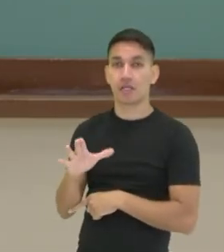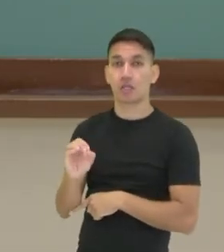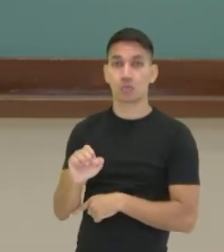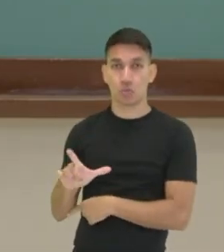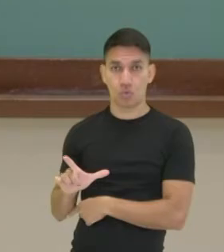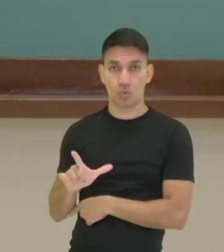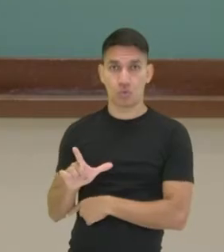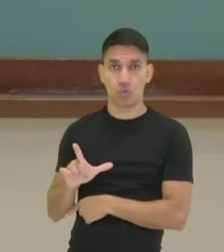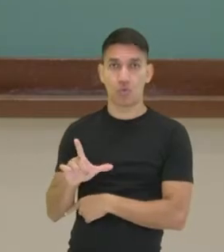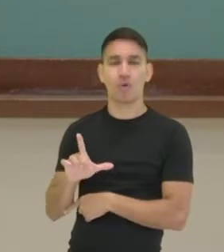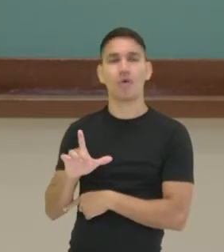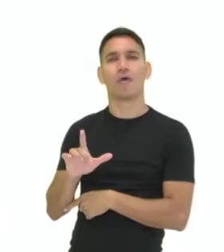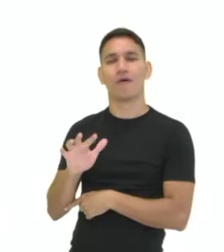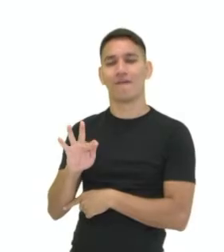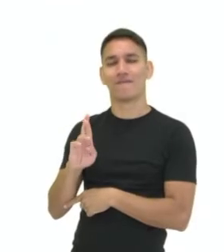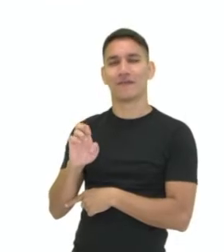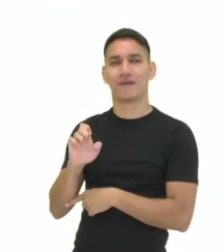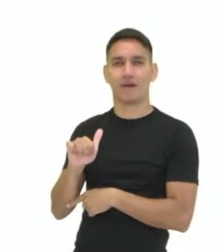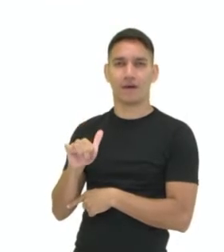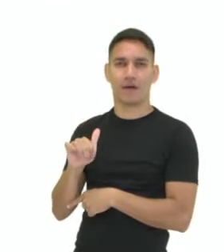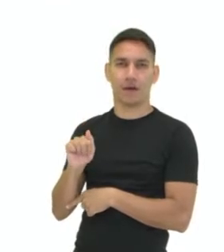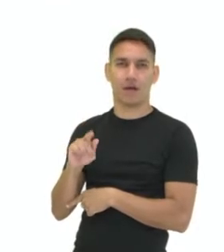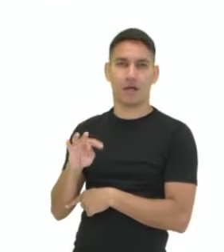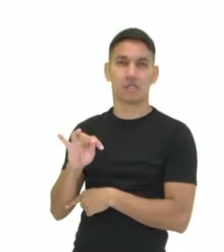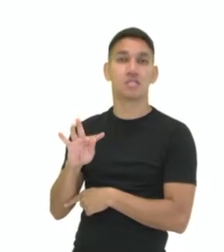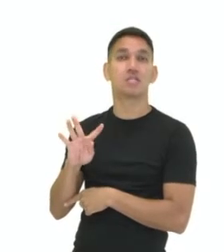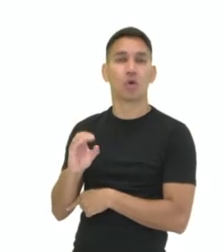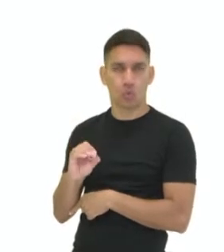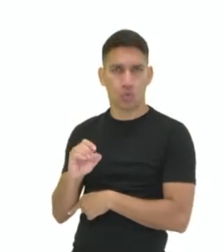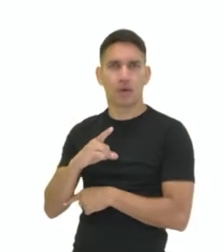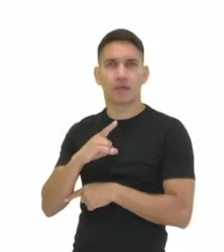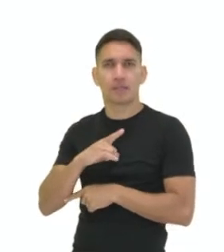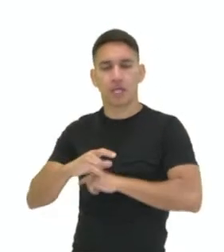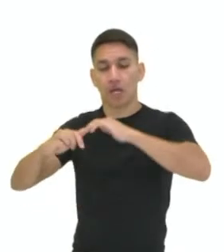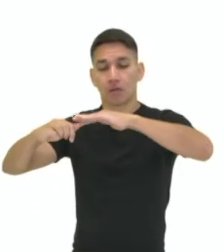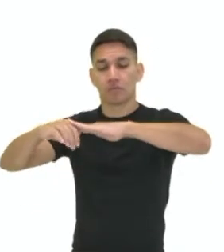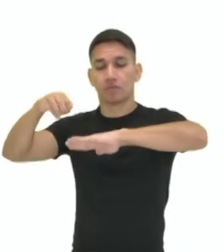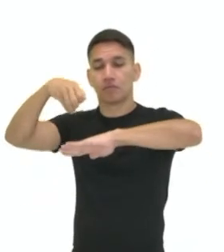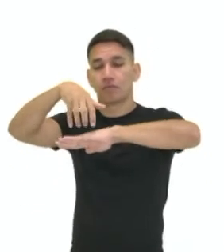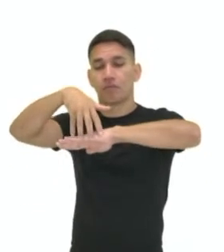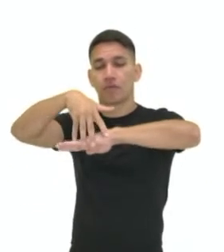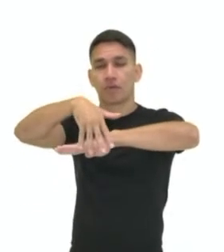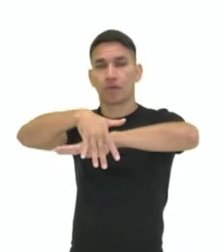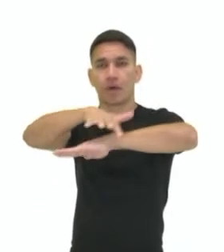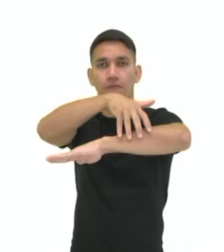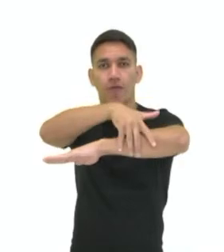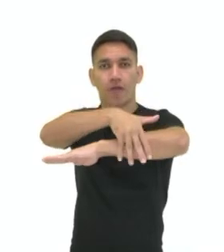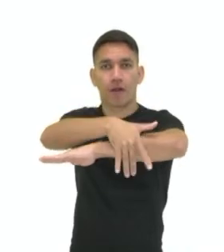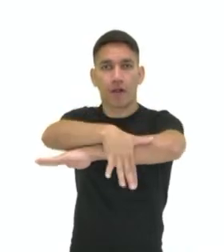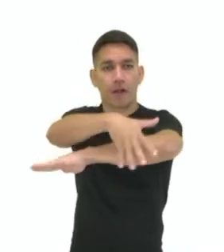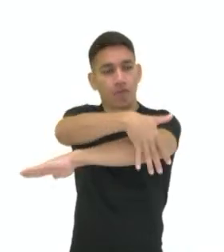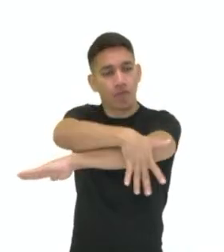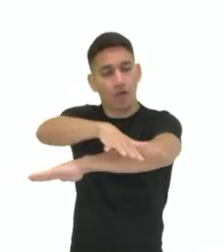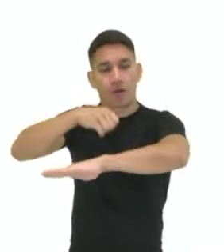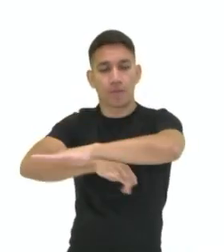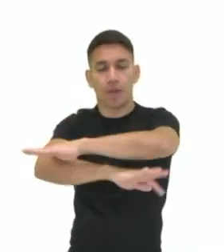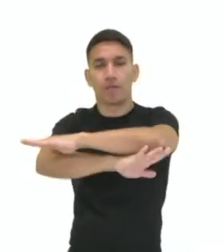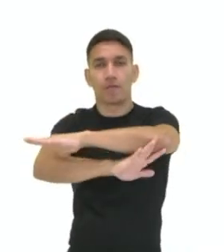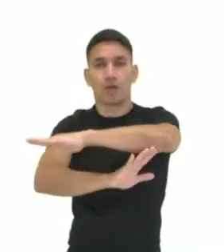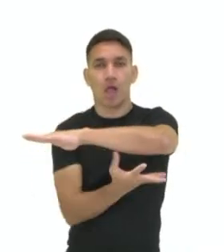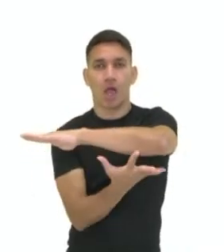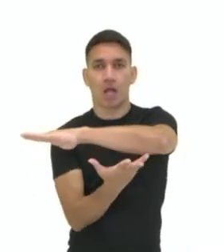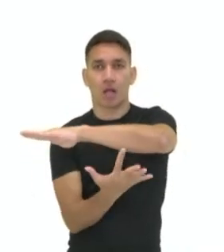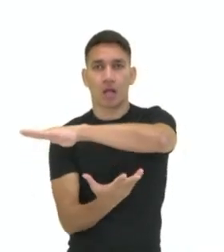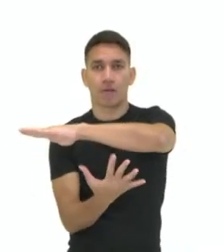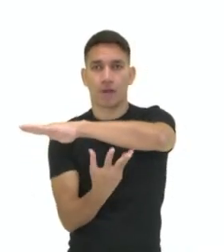freáticos, aquíferos, né? Essas águas rasas fluem lentamente através de poros e fissuras e acabam encontrando seu caminho até